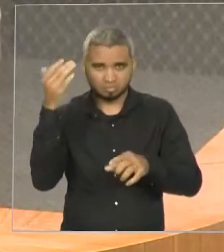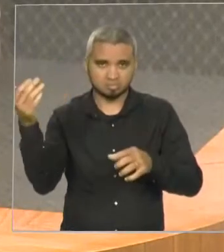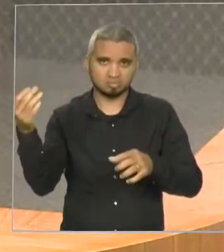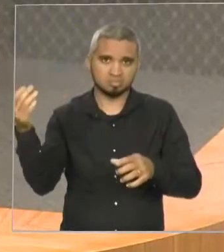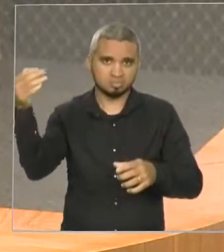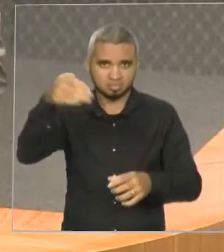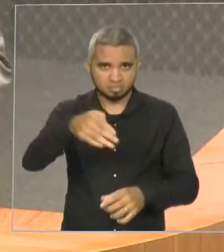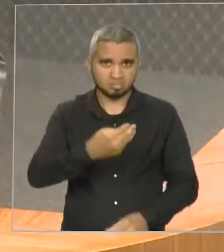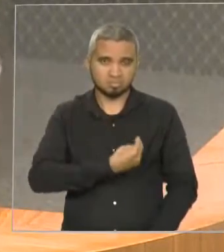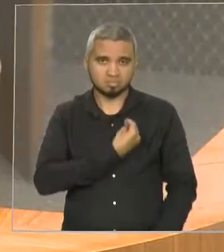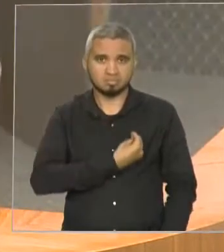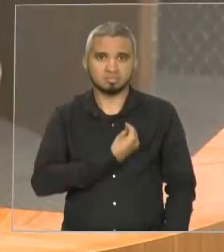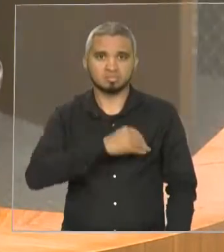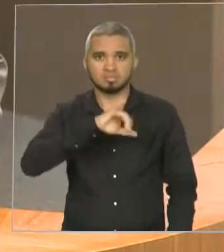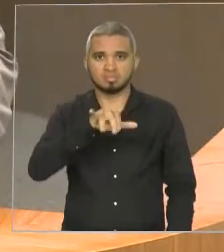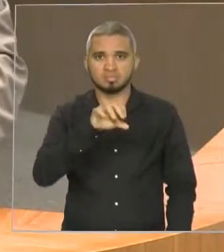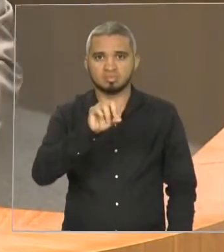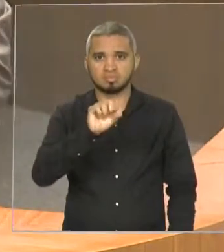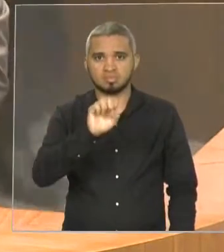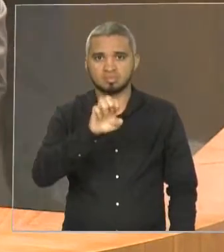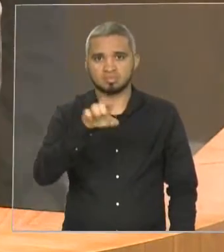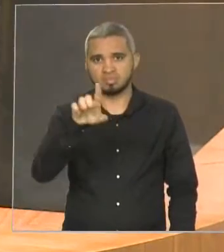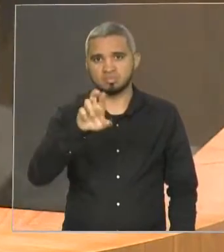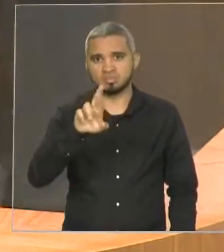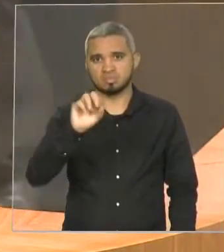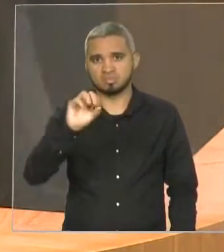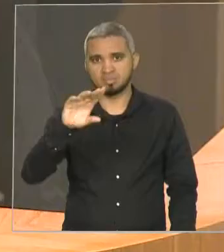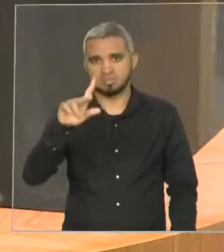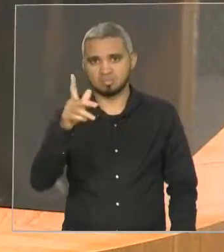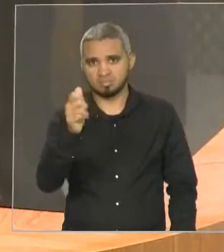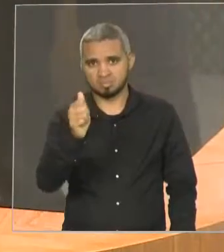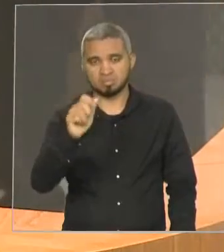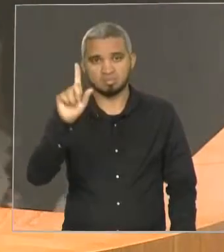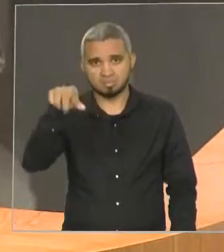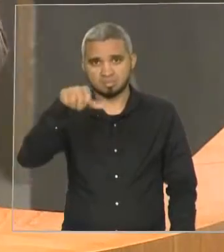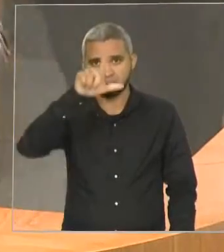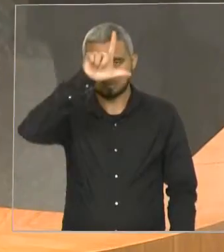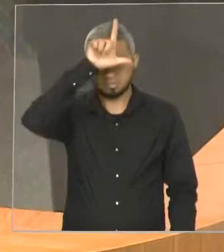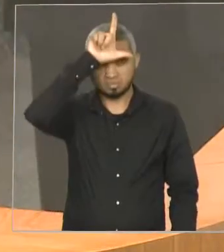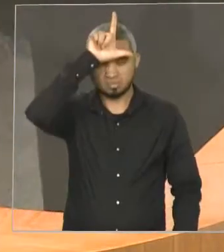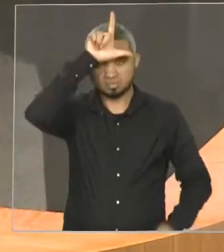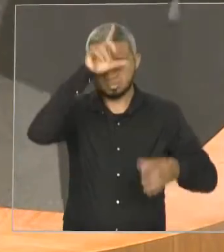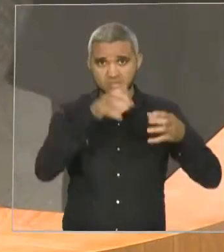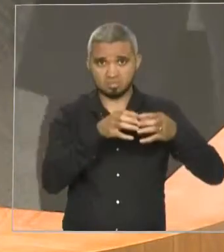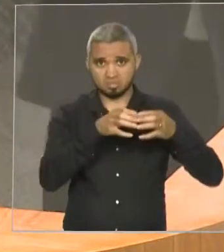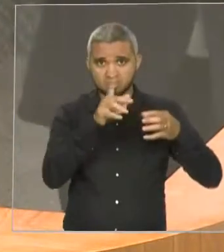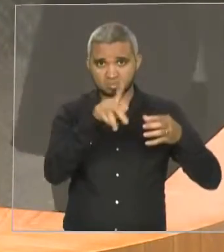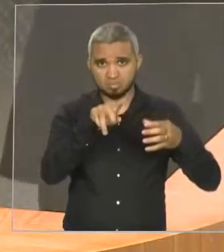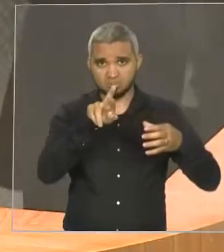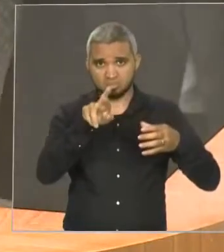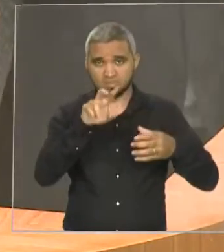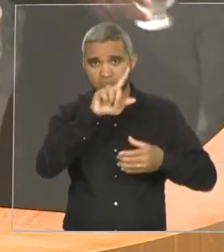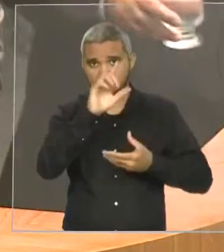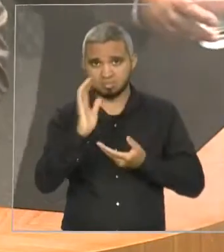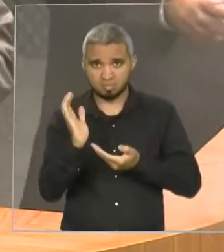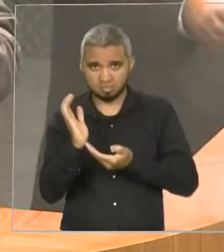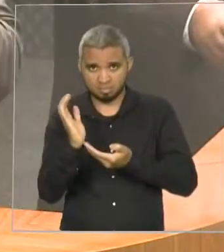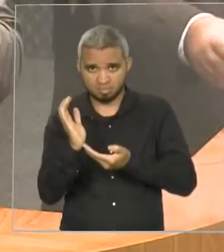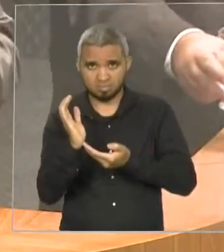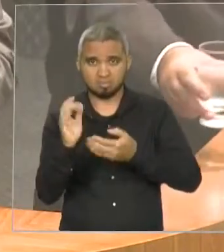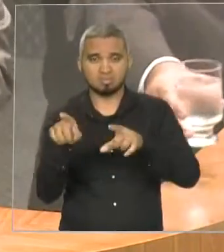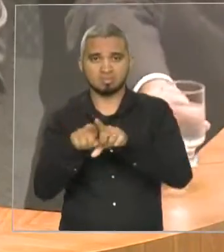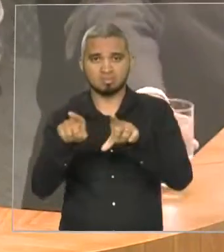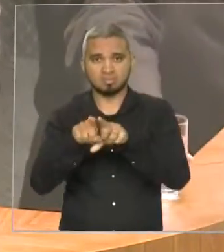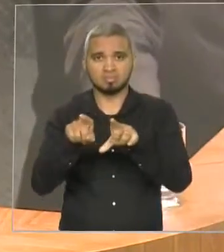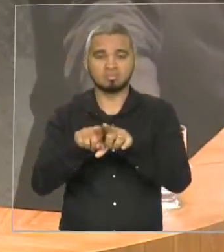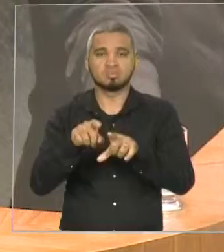federal José Rocha, que é o líder da Câmara, é o líder do PR na Câmara Federal, agradecer a presença